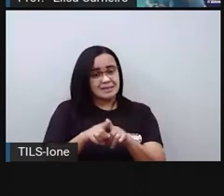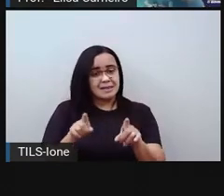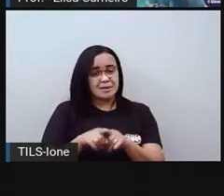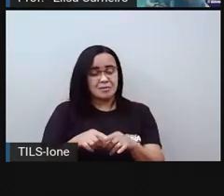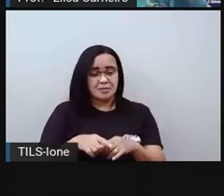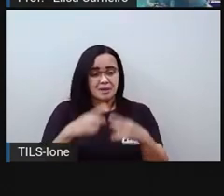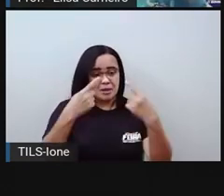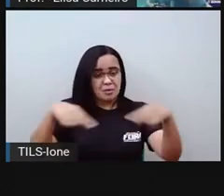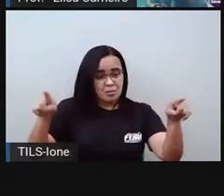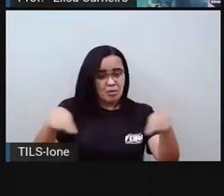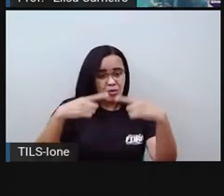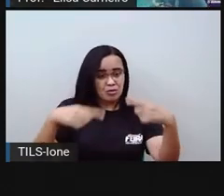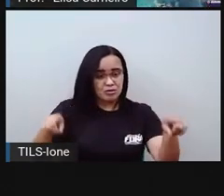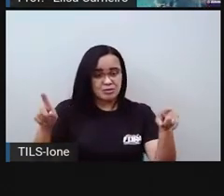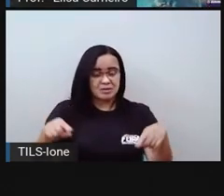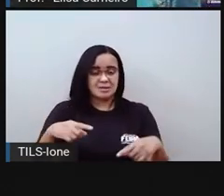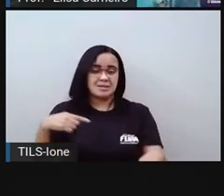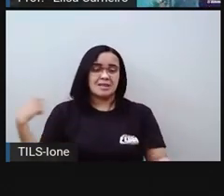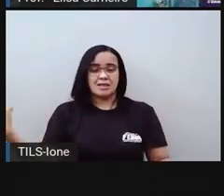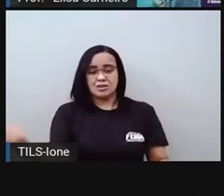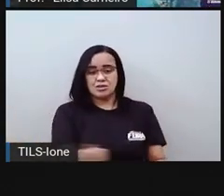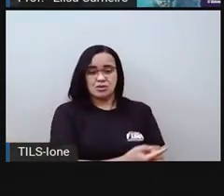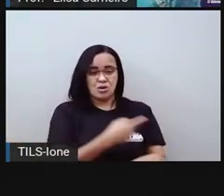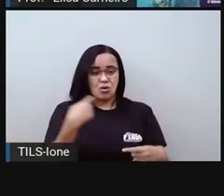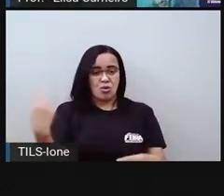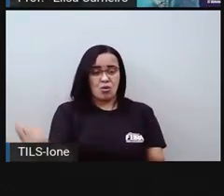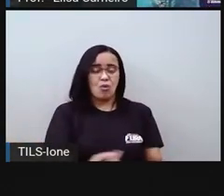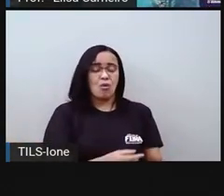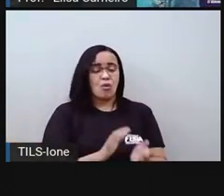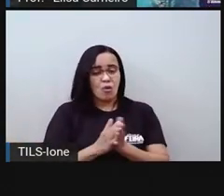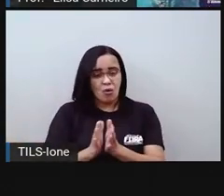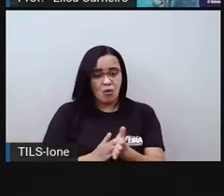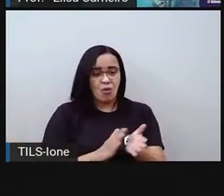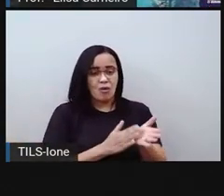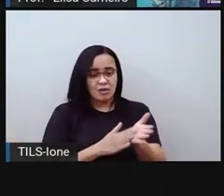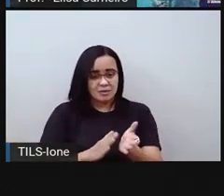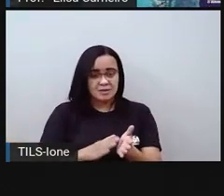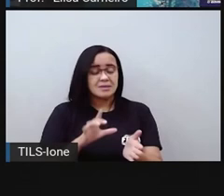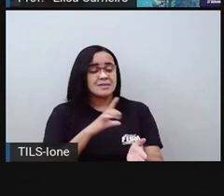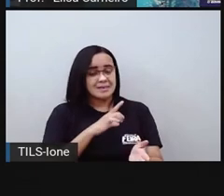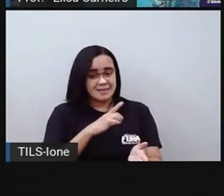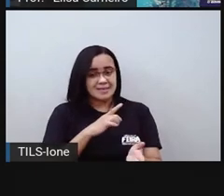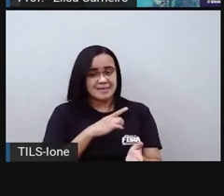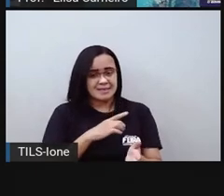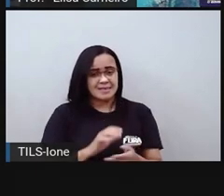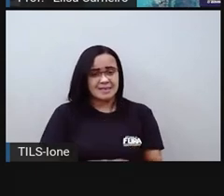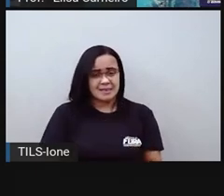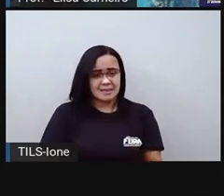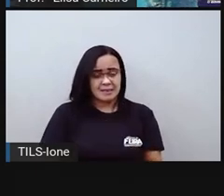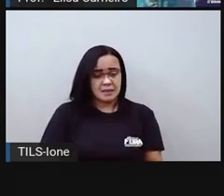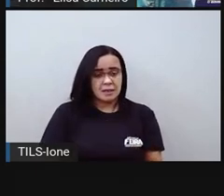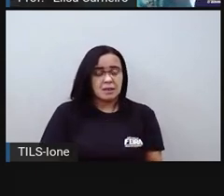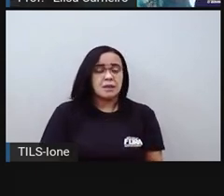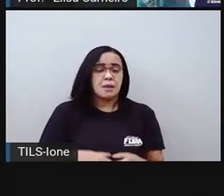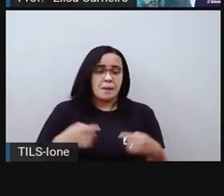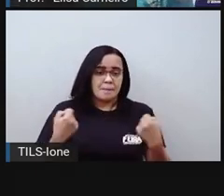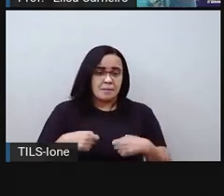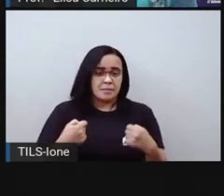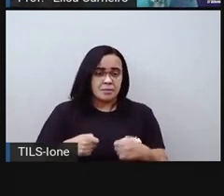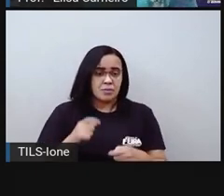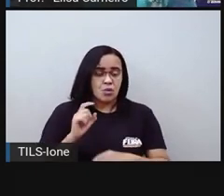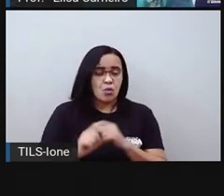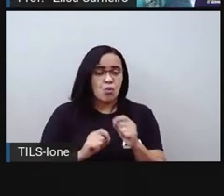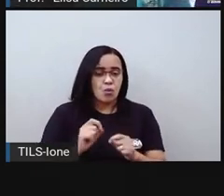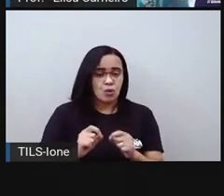sapo cururu. E aí, segue aquela mesma regrinha que eu falei anteriormente. No inglês, a